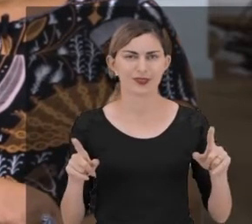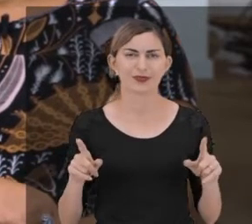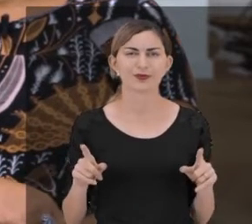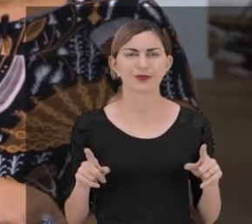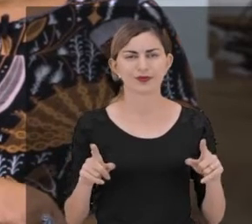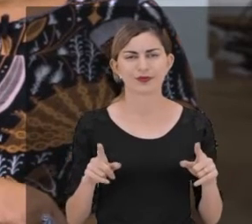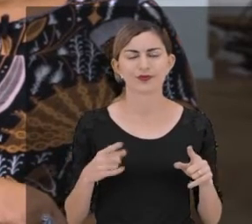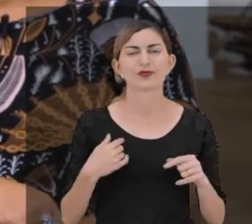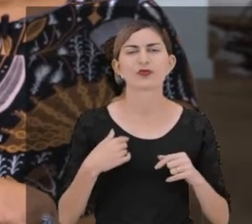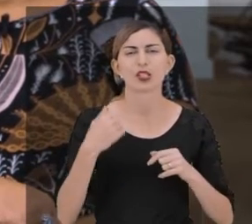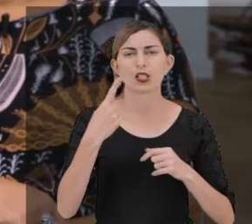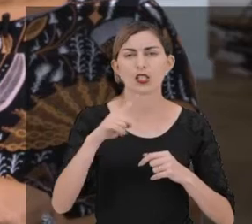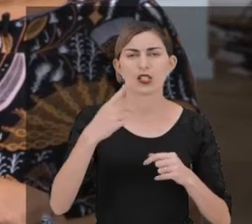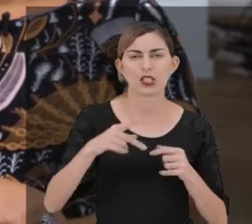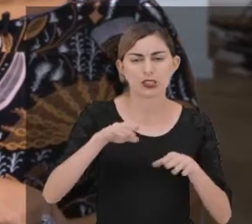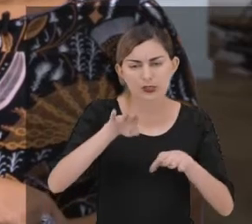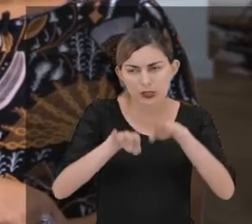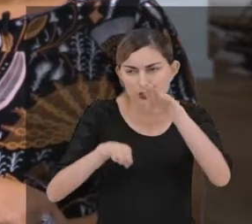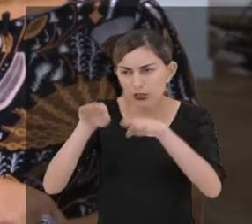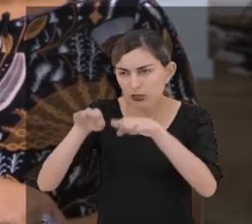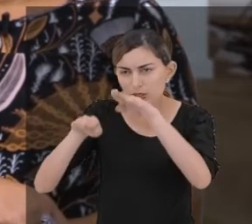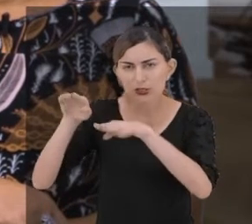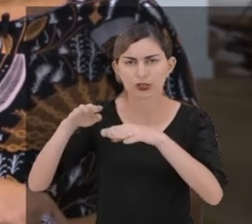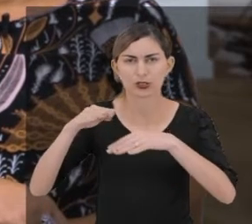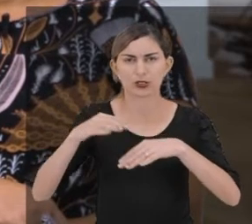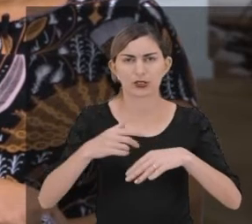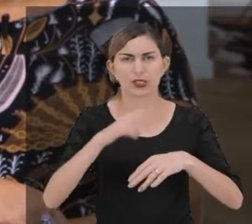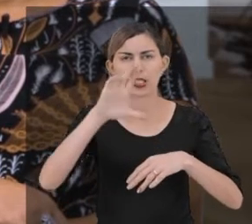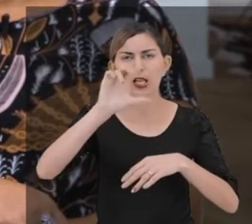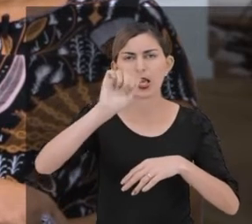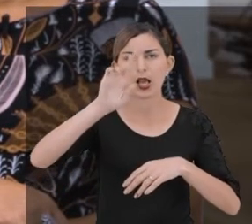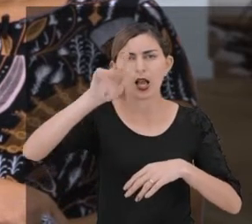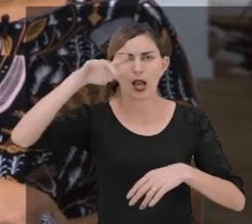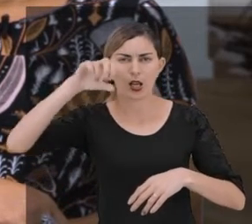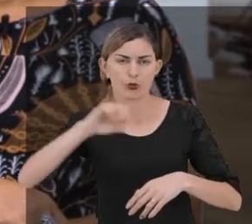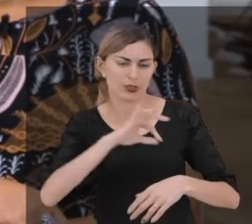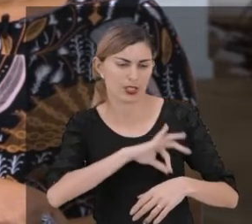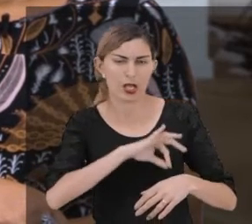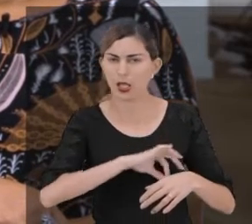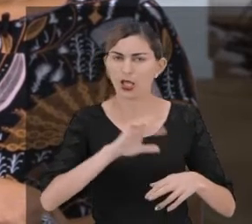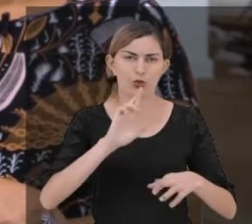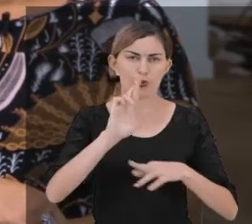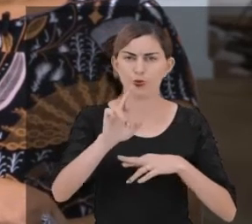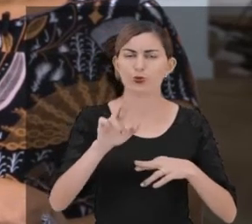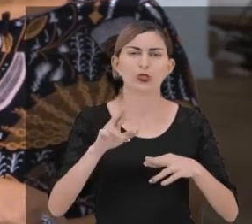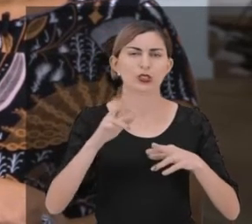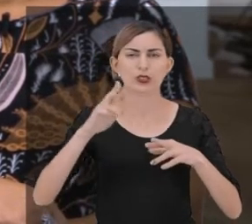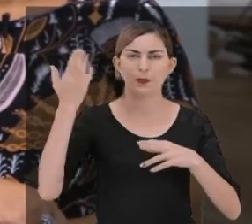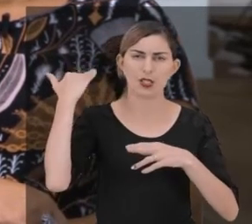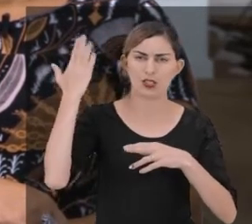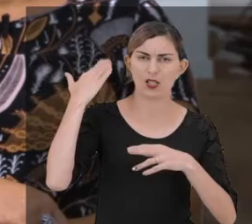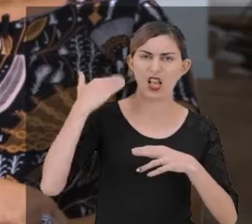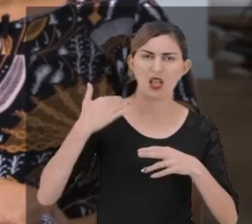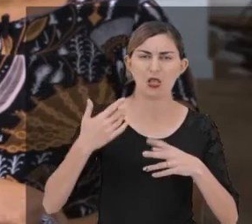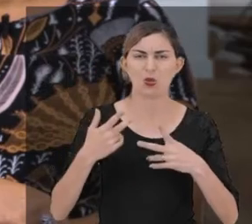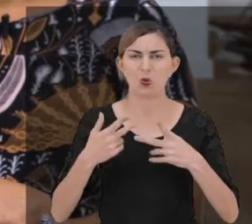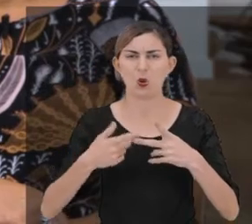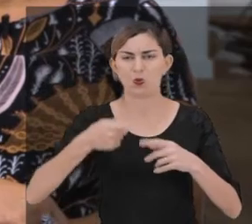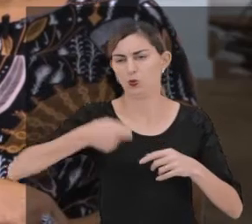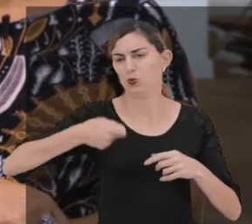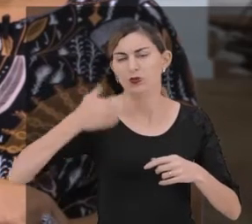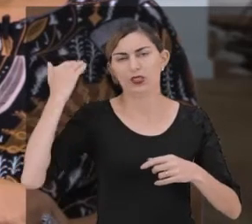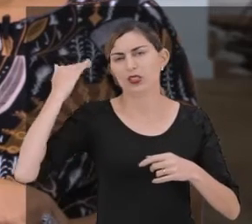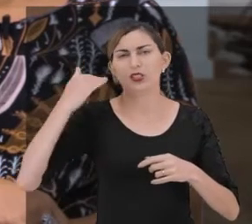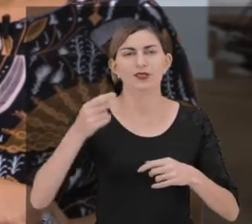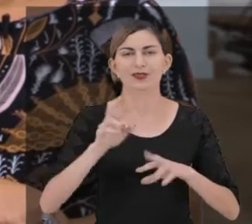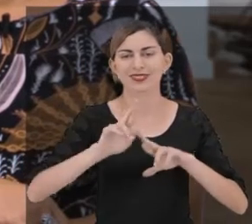diferenciada. A nivelação dos cargos e salários, ela não corresponde mais àquela postura fechada.